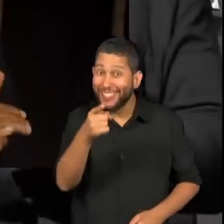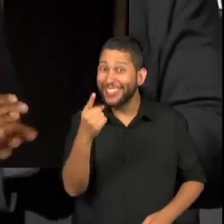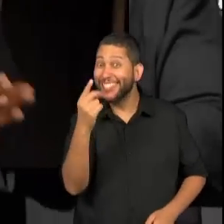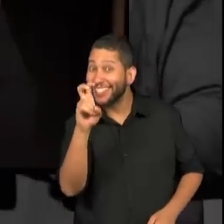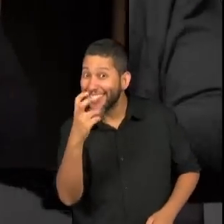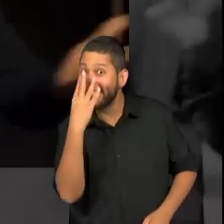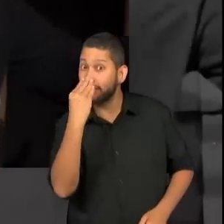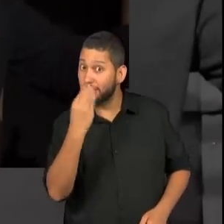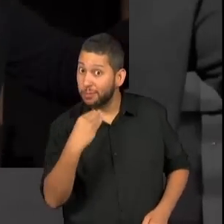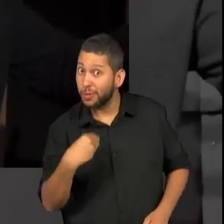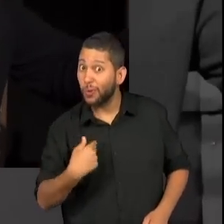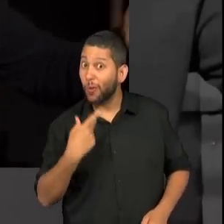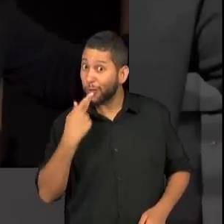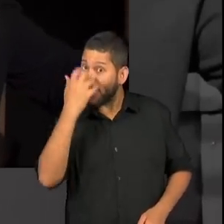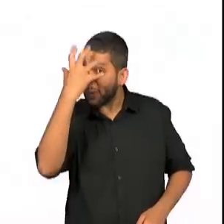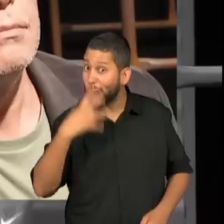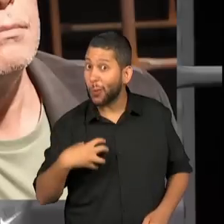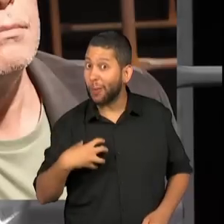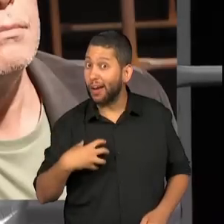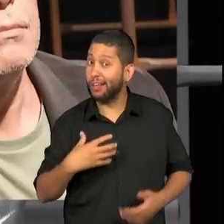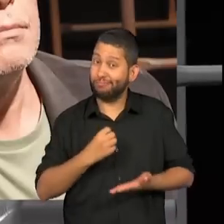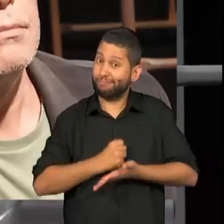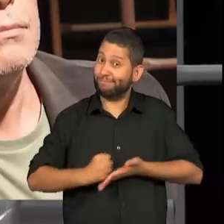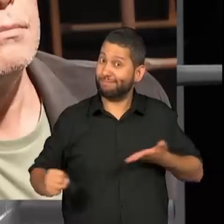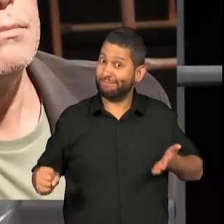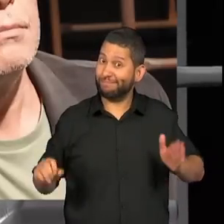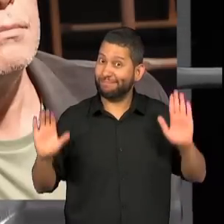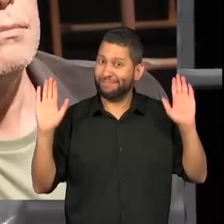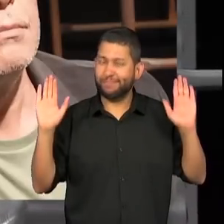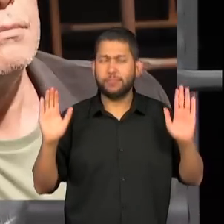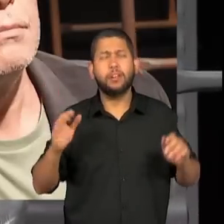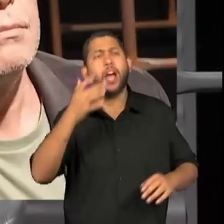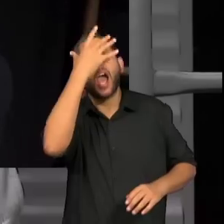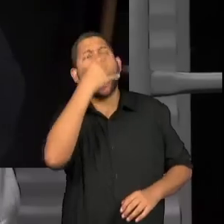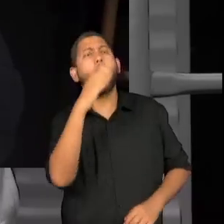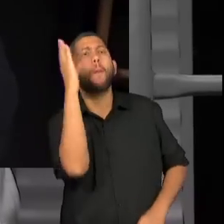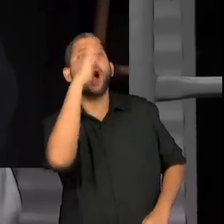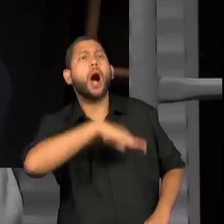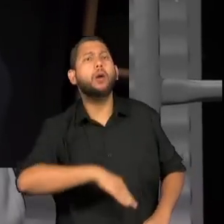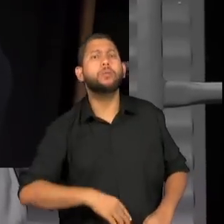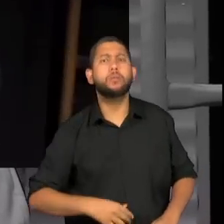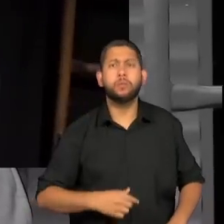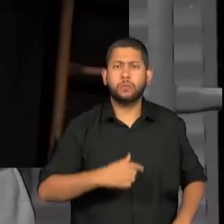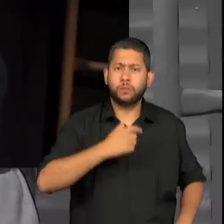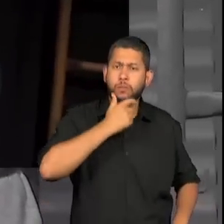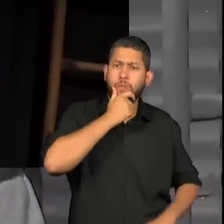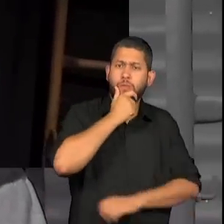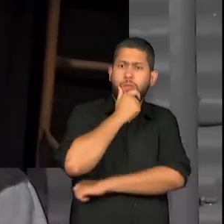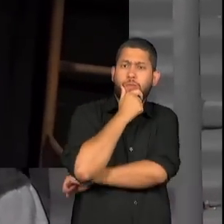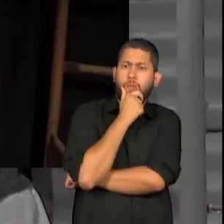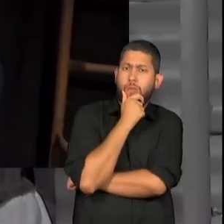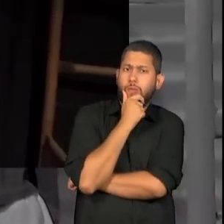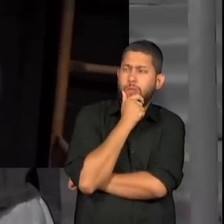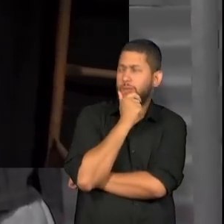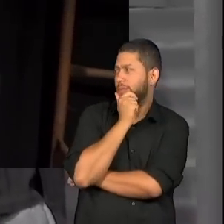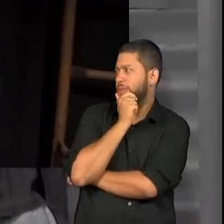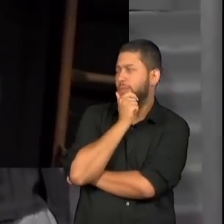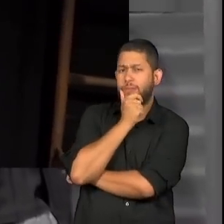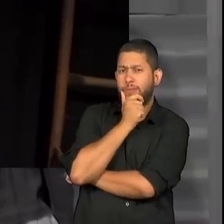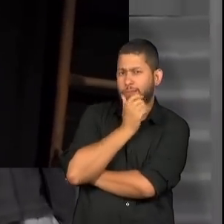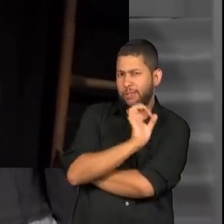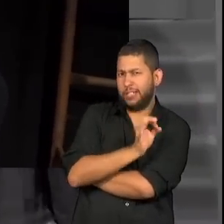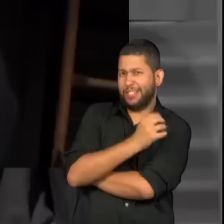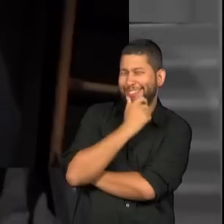né? É. Agora já era. Como é que faz cara de mal? Assim?